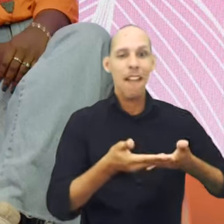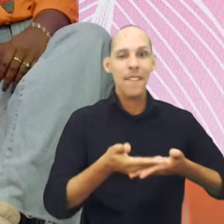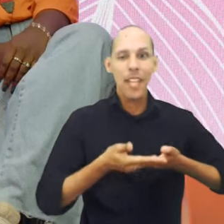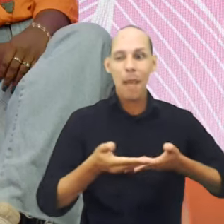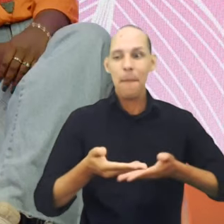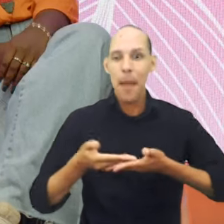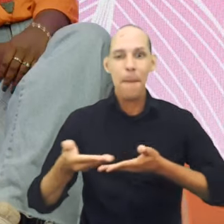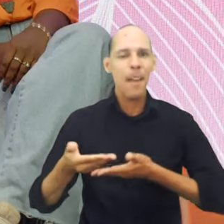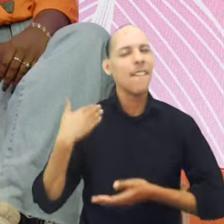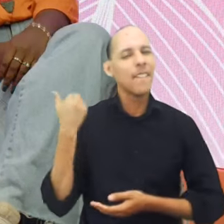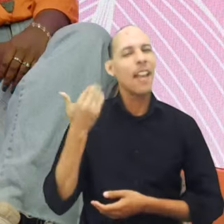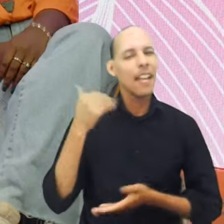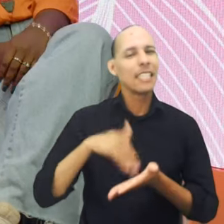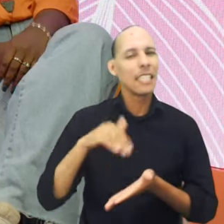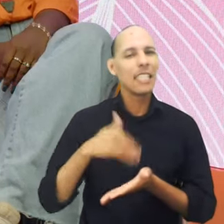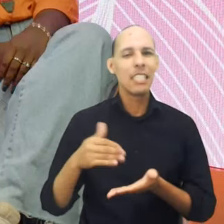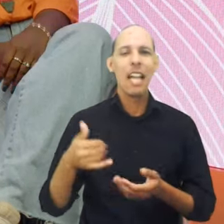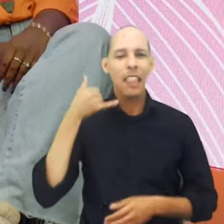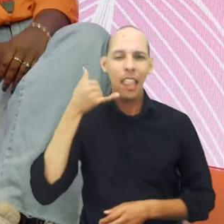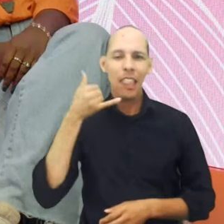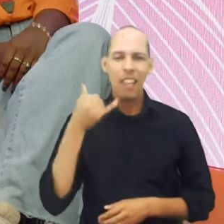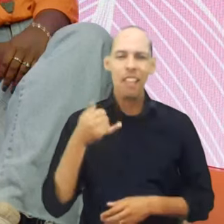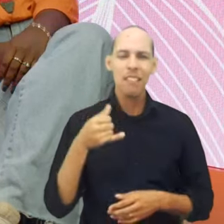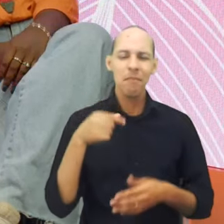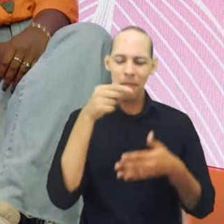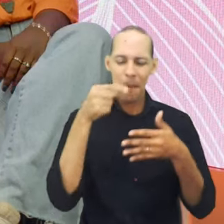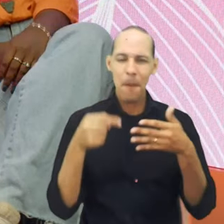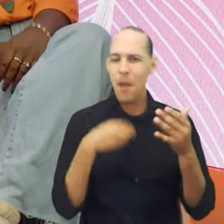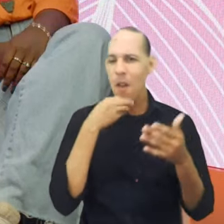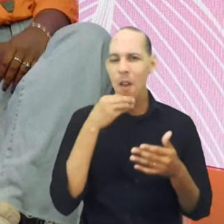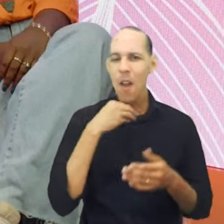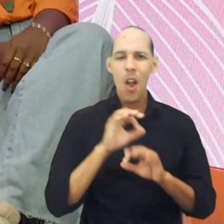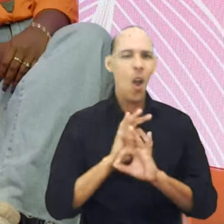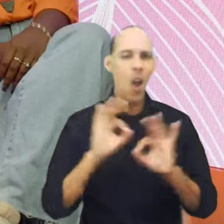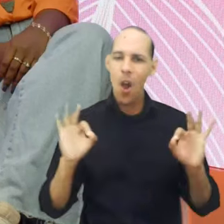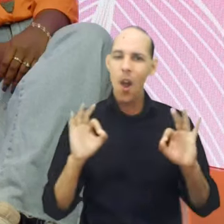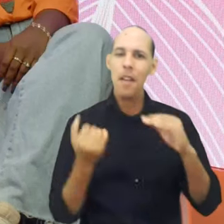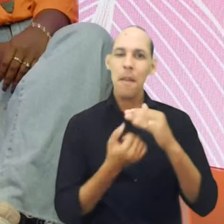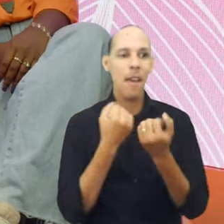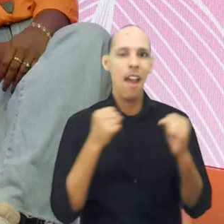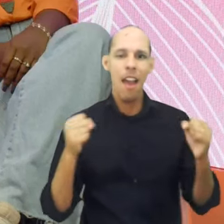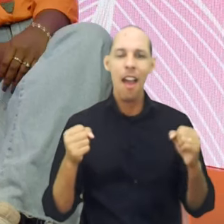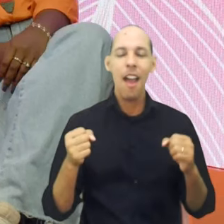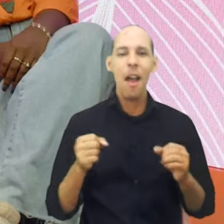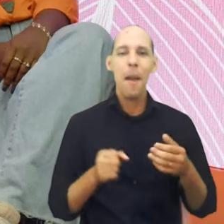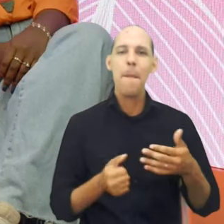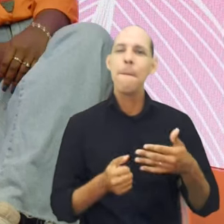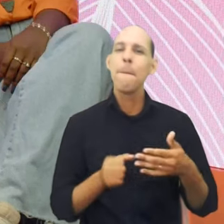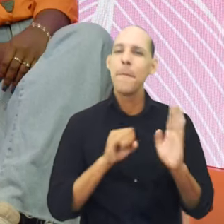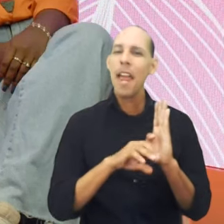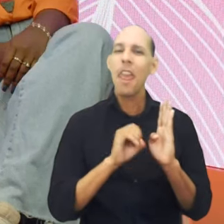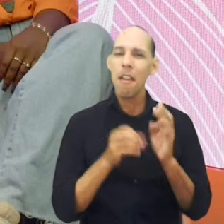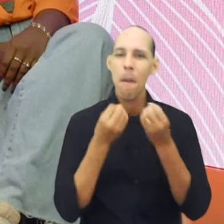aqui, secretária, telefonista, recepcionista. Eram sempre ótimas oportunidades em multinacionais, com ótimos benefícios, mas